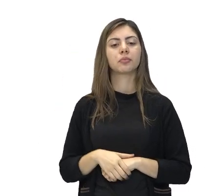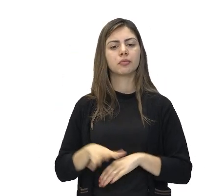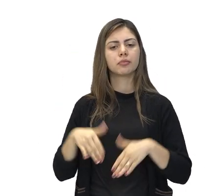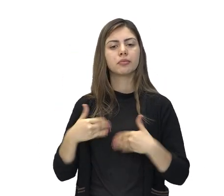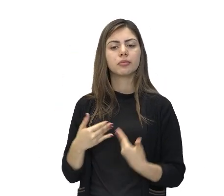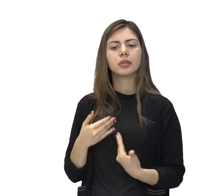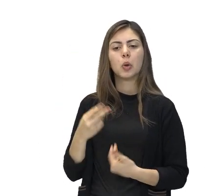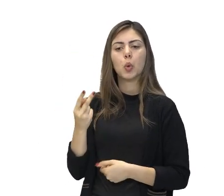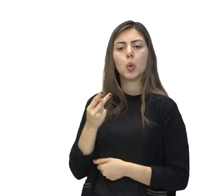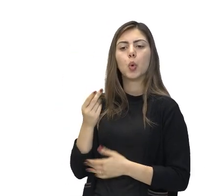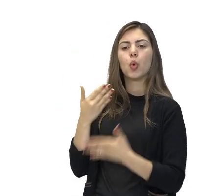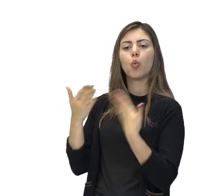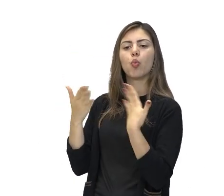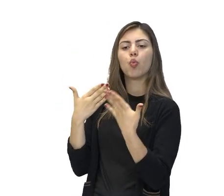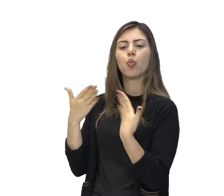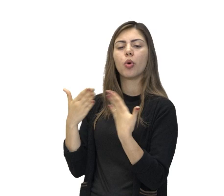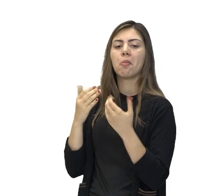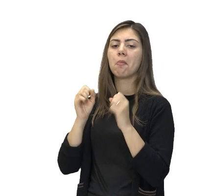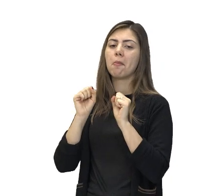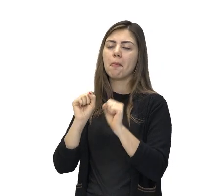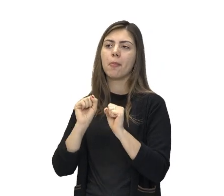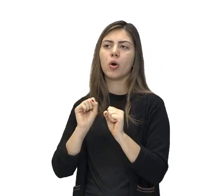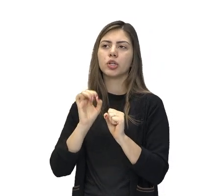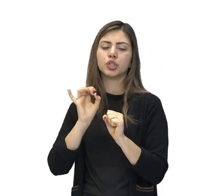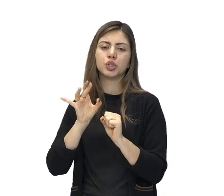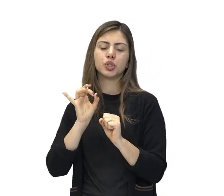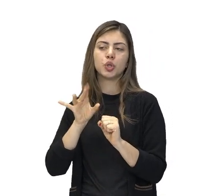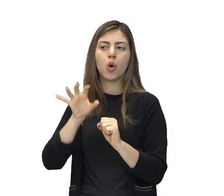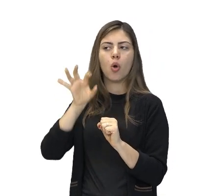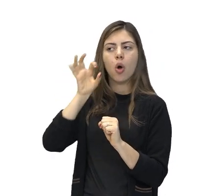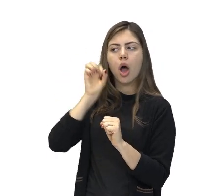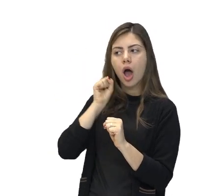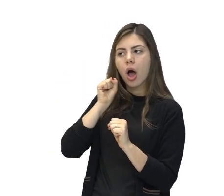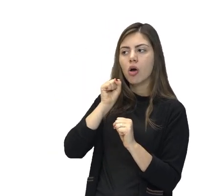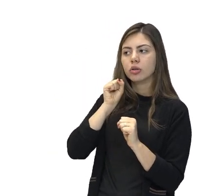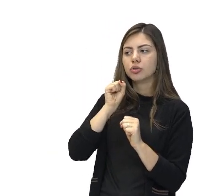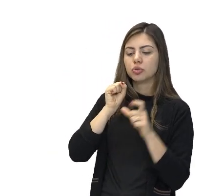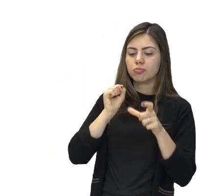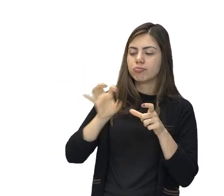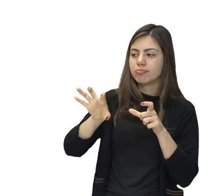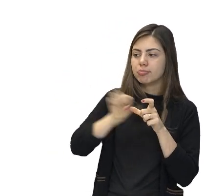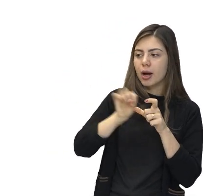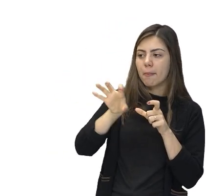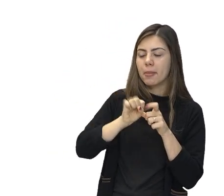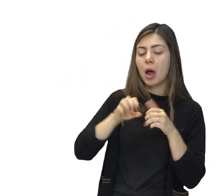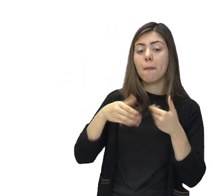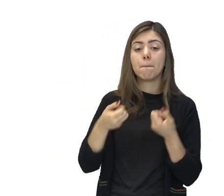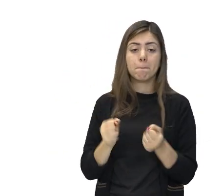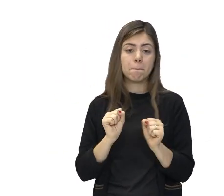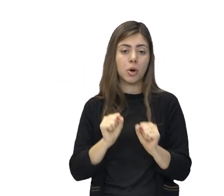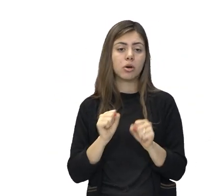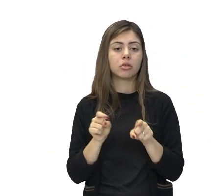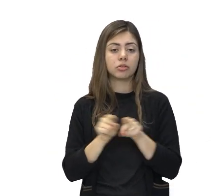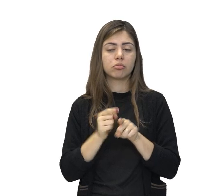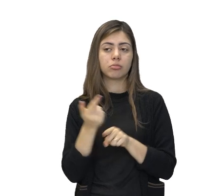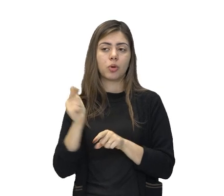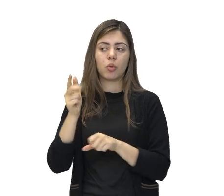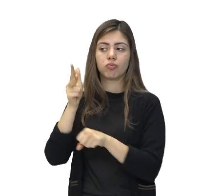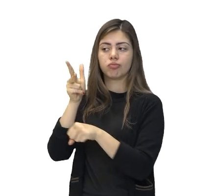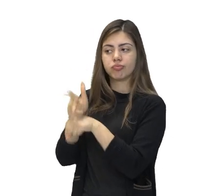conversa, que pode ser tanto apenas registrada como áudio, também pode ter a forma do vídeo. Há quem chame